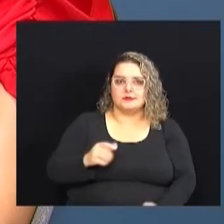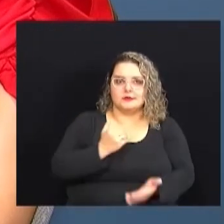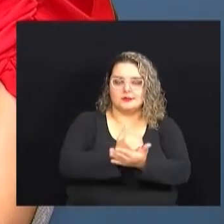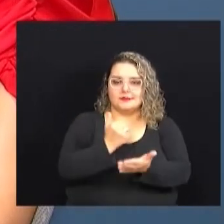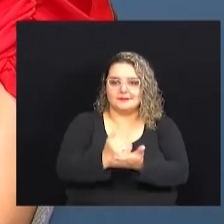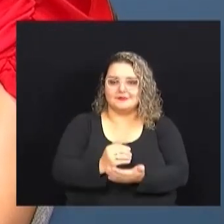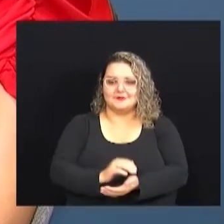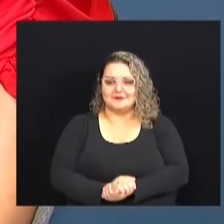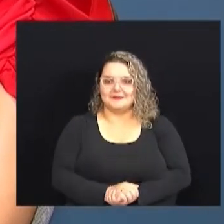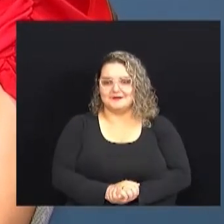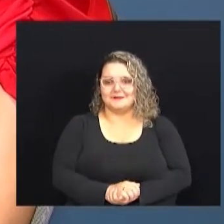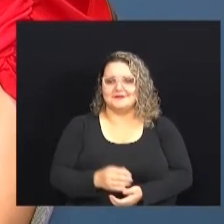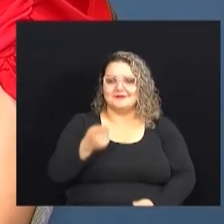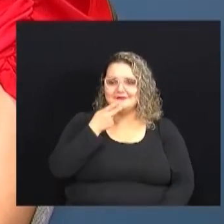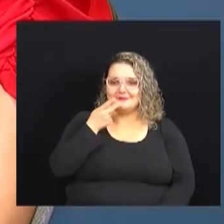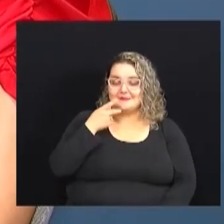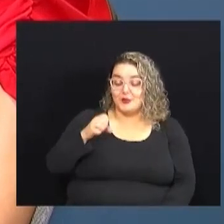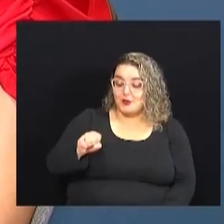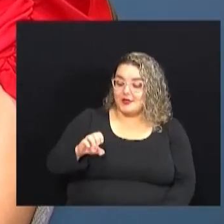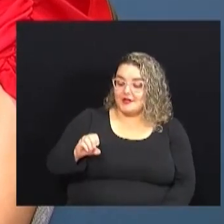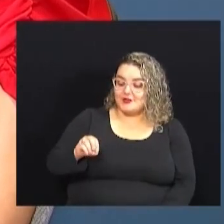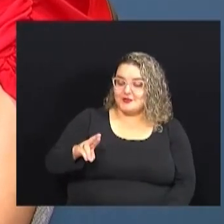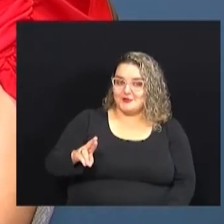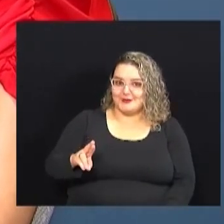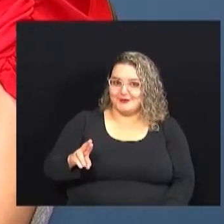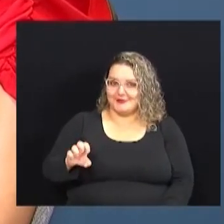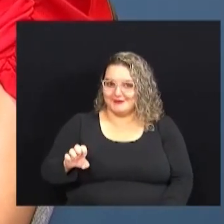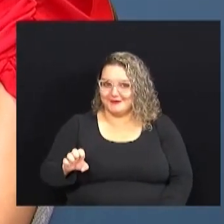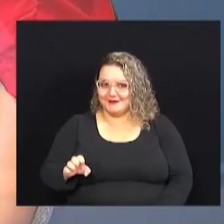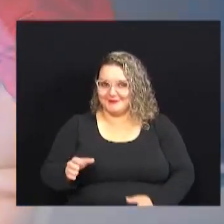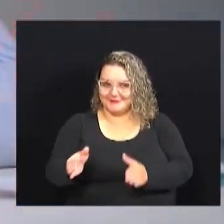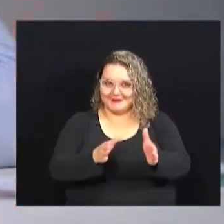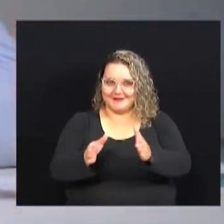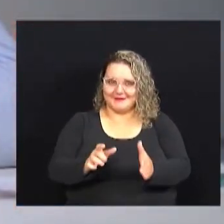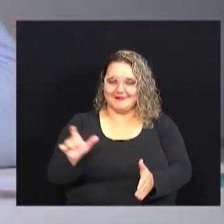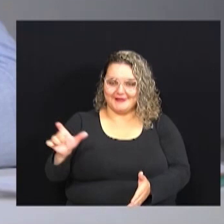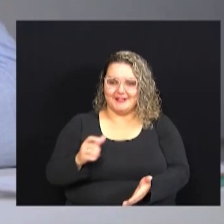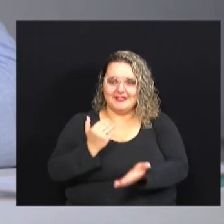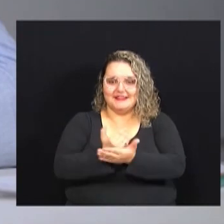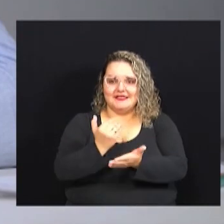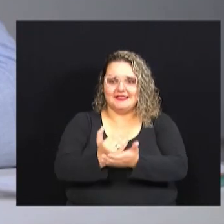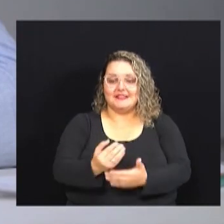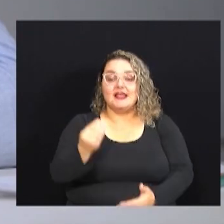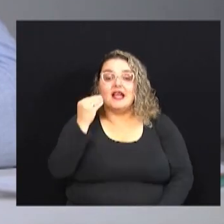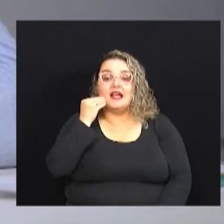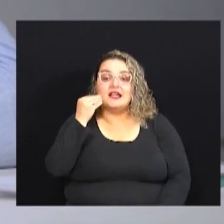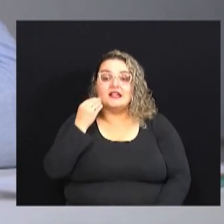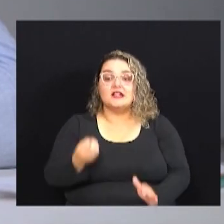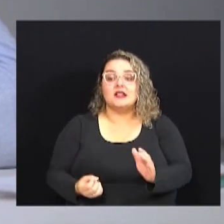também. Se fala muito dessa questão do score no momento de pedir crédito, de